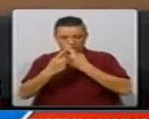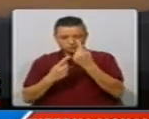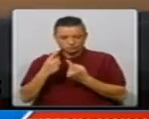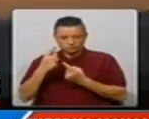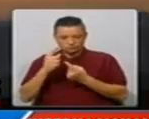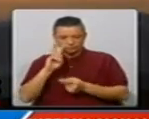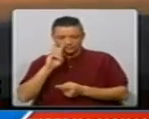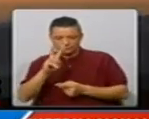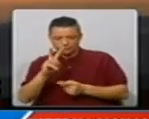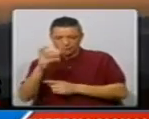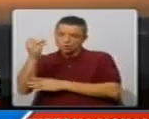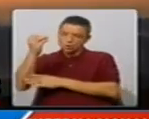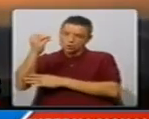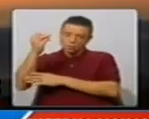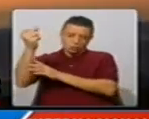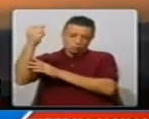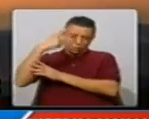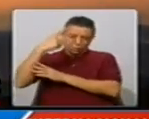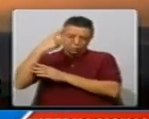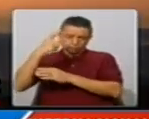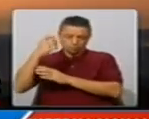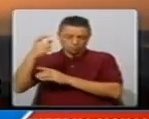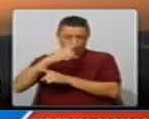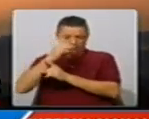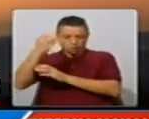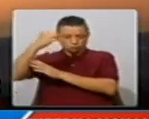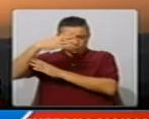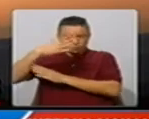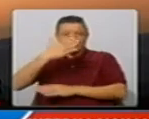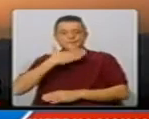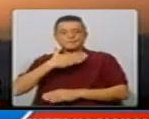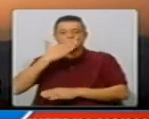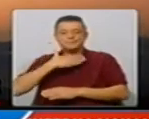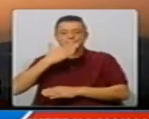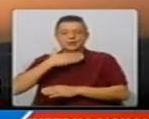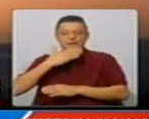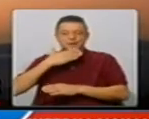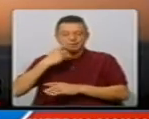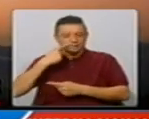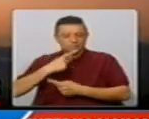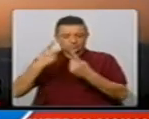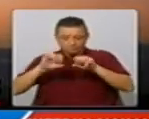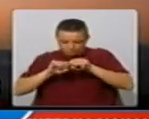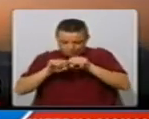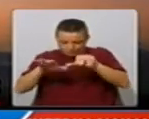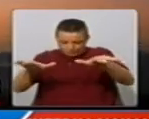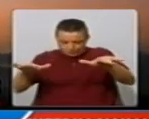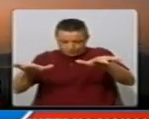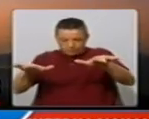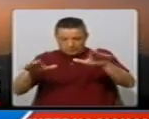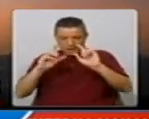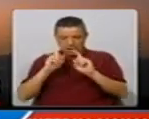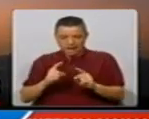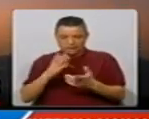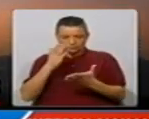pequenino cone de luz que nós estamos a ver, ou que vamos ver daqui a um bocado, uma luz branca muito difusa, muito tenue,